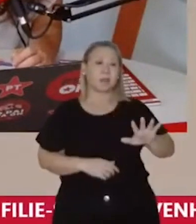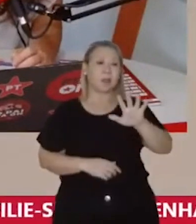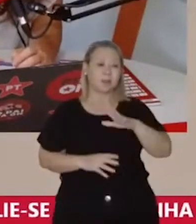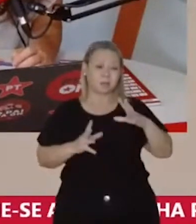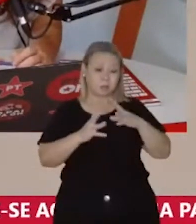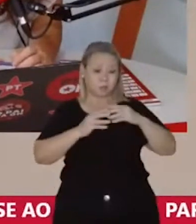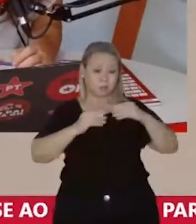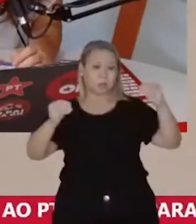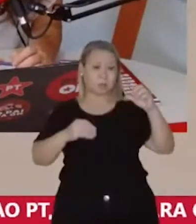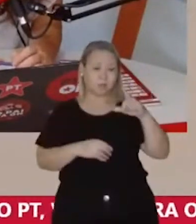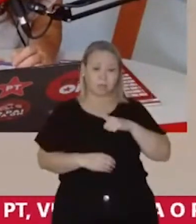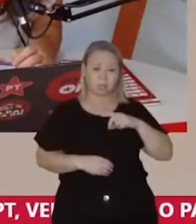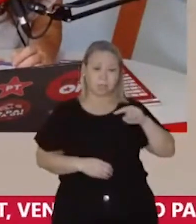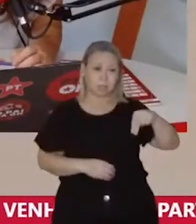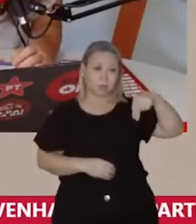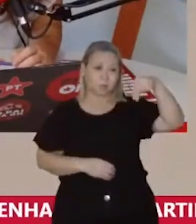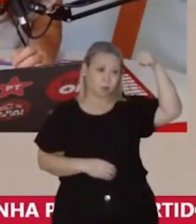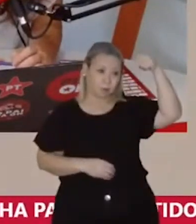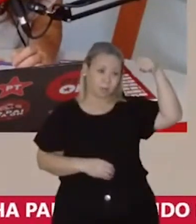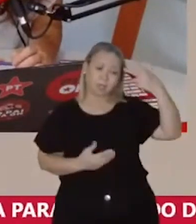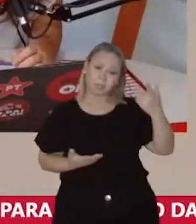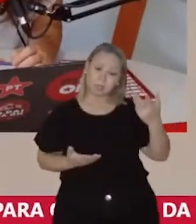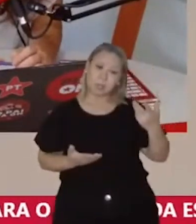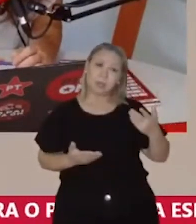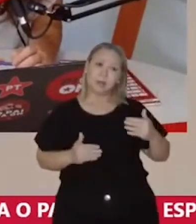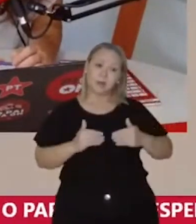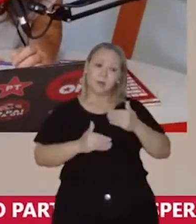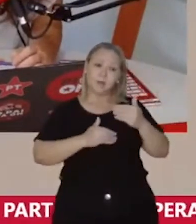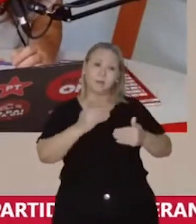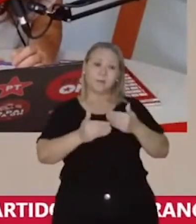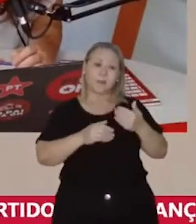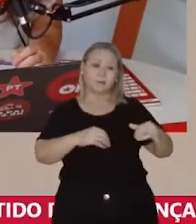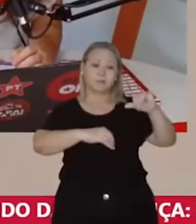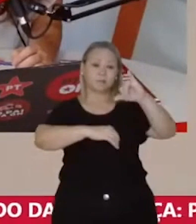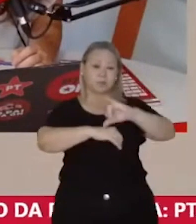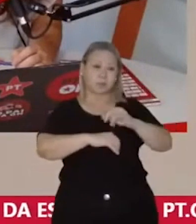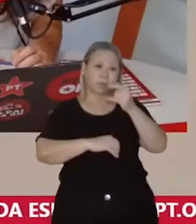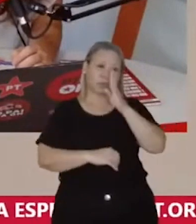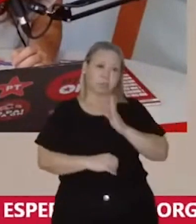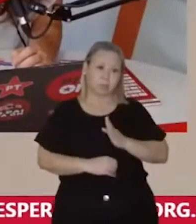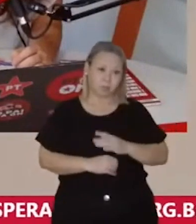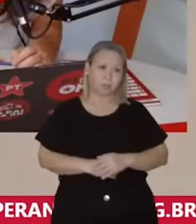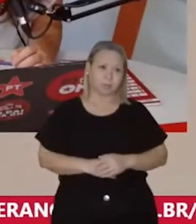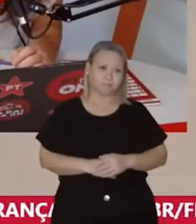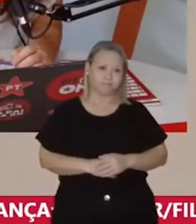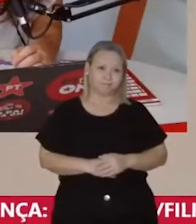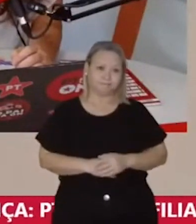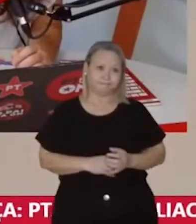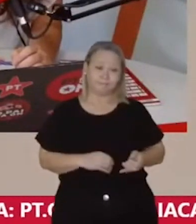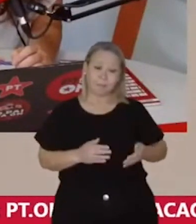seca que nós temos no Nordeste vai avançar na direção do centro do Brasil, na direção